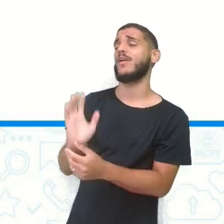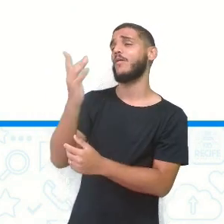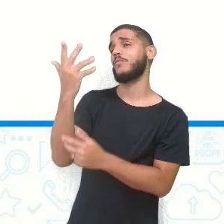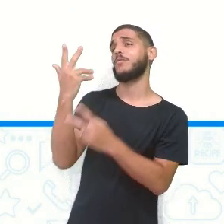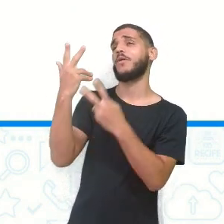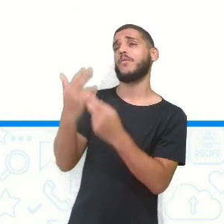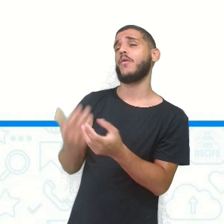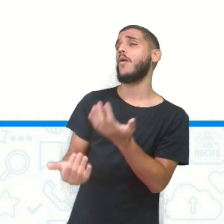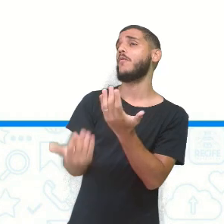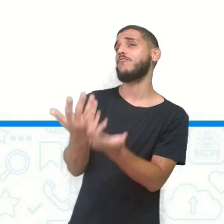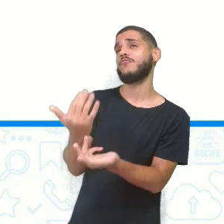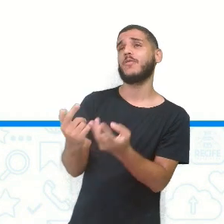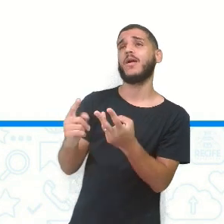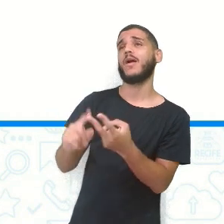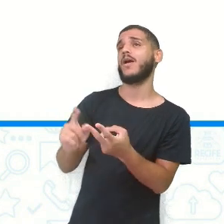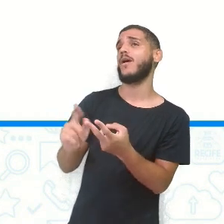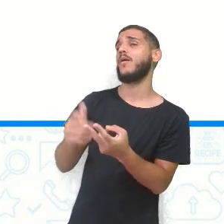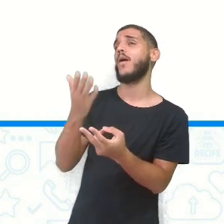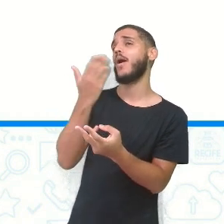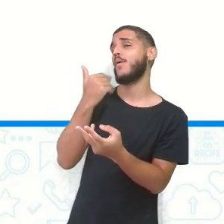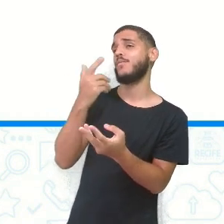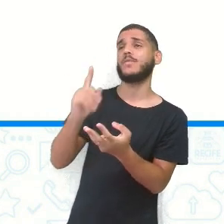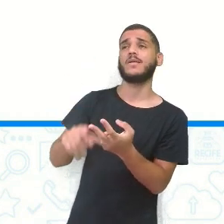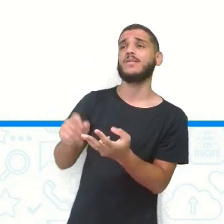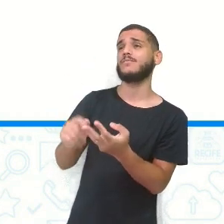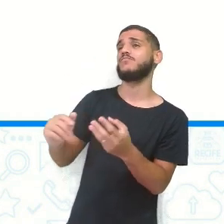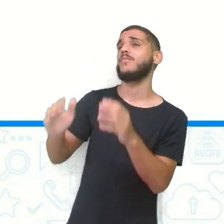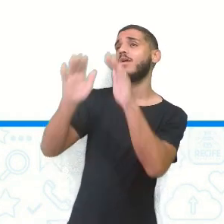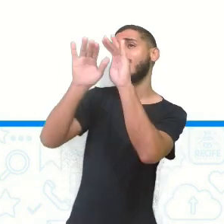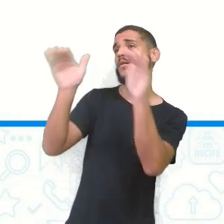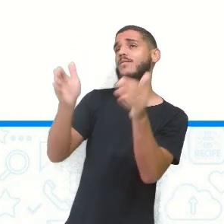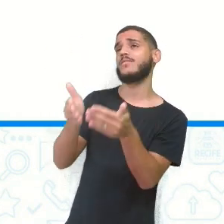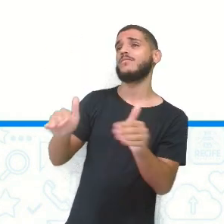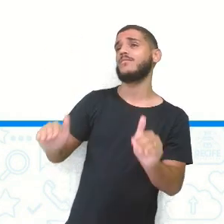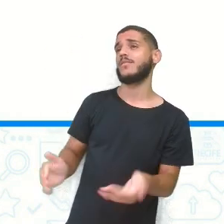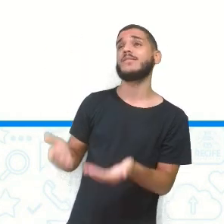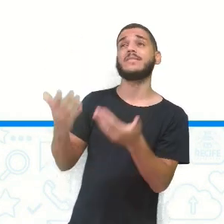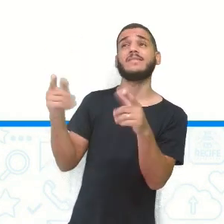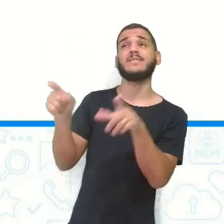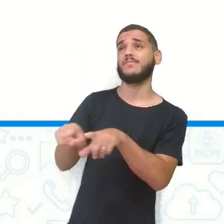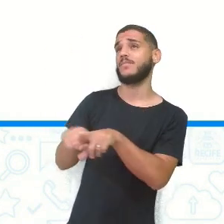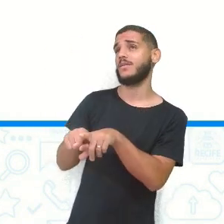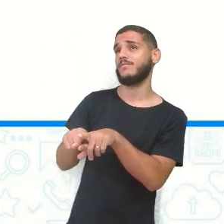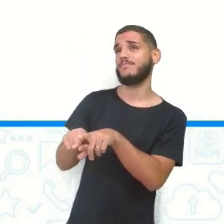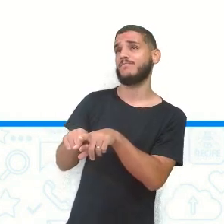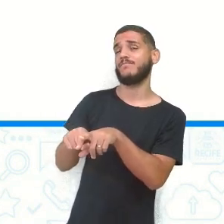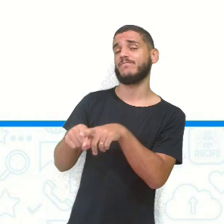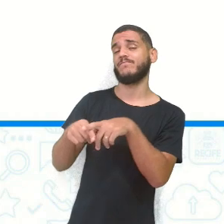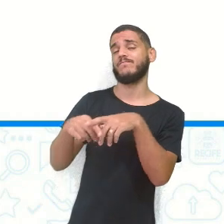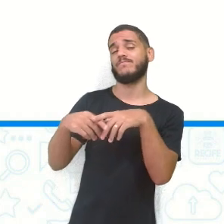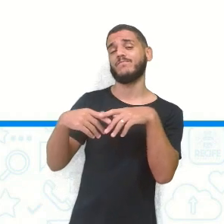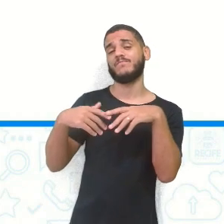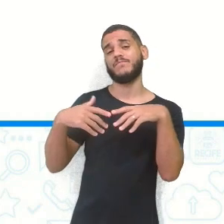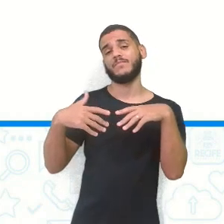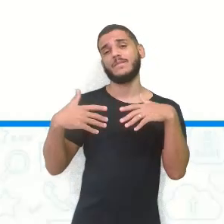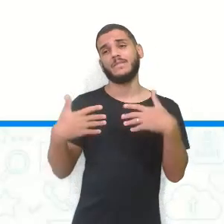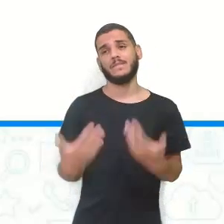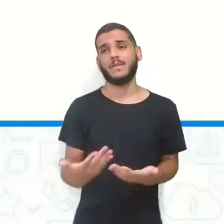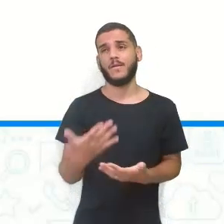com o fogão, o ganso e a árvore de Natal. E aí,